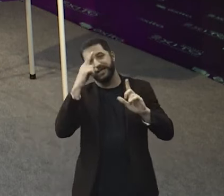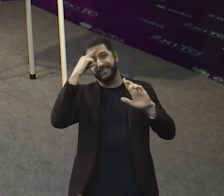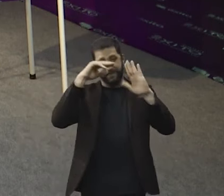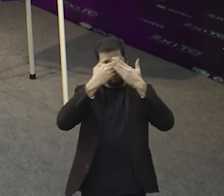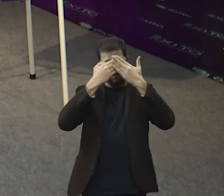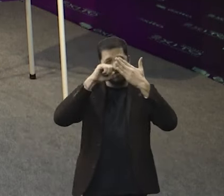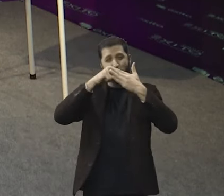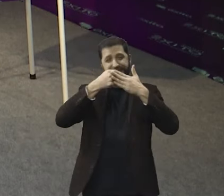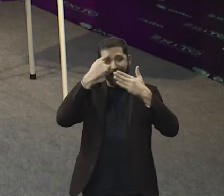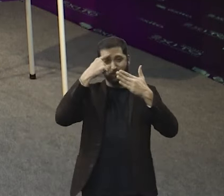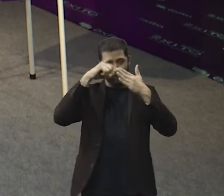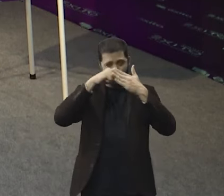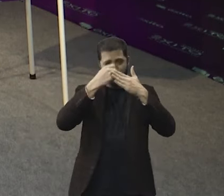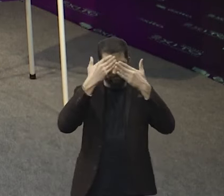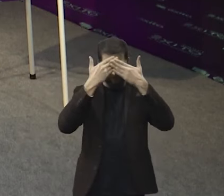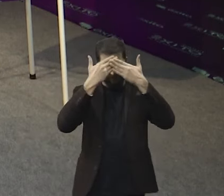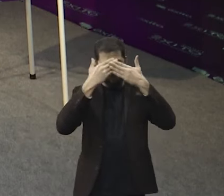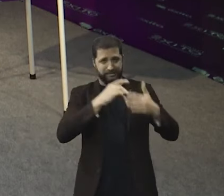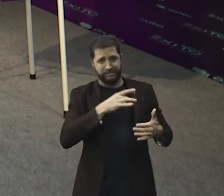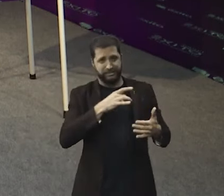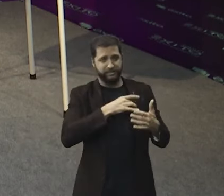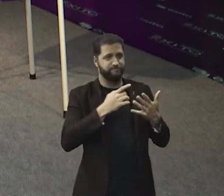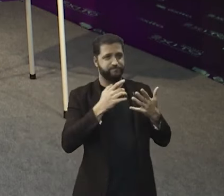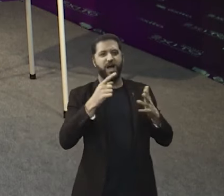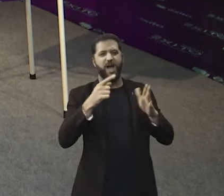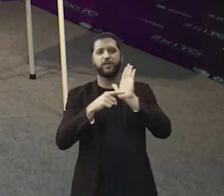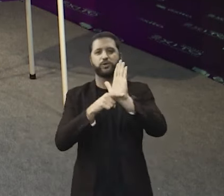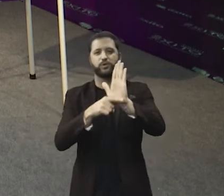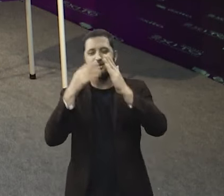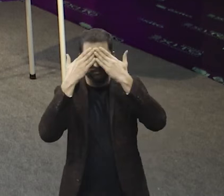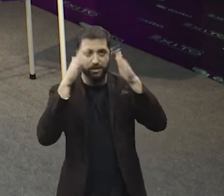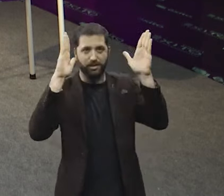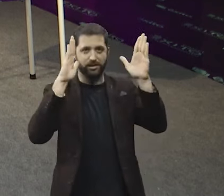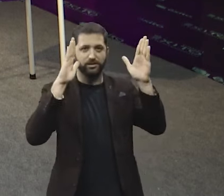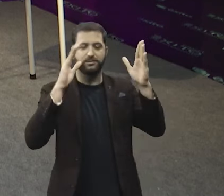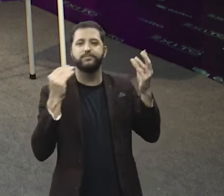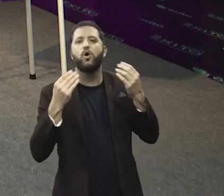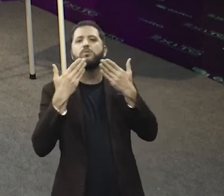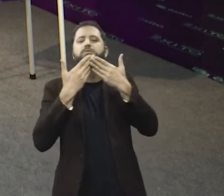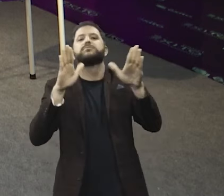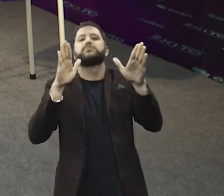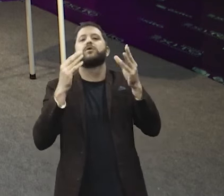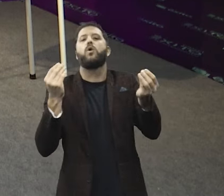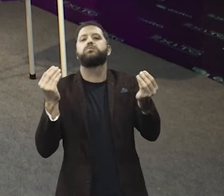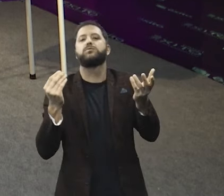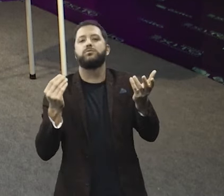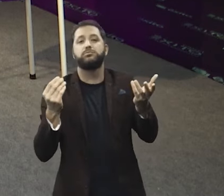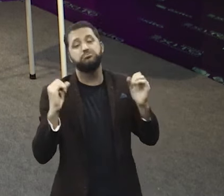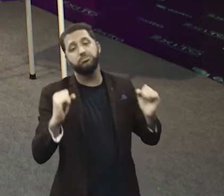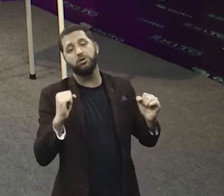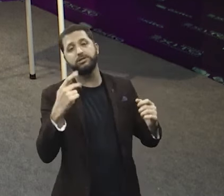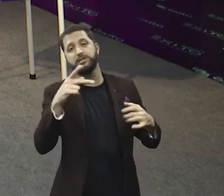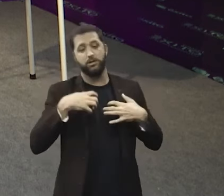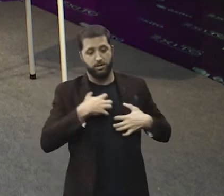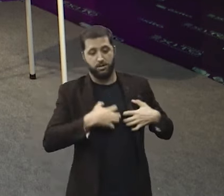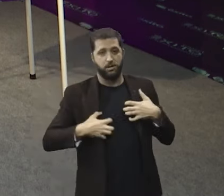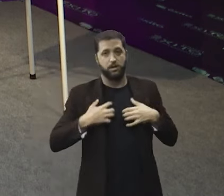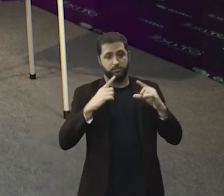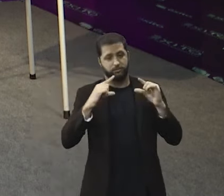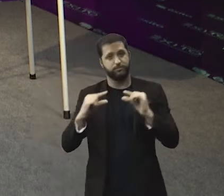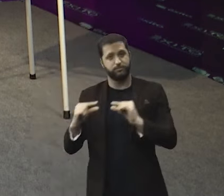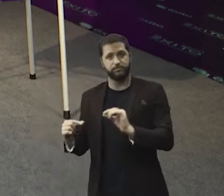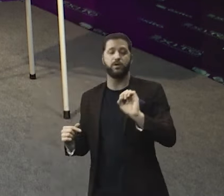um bloqueio emocional e daí eu vou fazer um desbloqueio contigo e o como é que você desbloqueia ou você desbloqueia por forte Impacto emocional ou você vai desbloqueando a partir